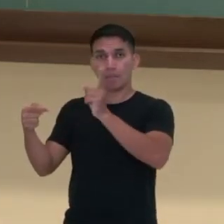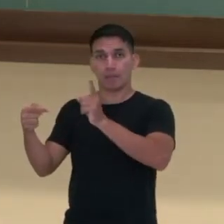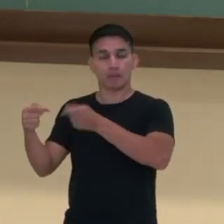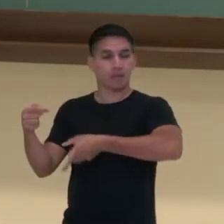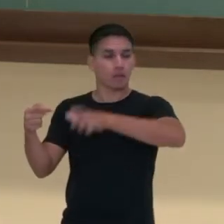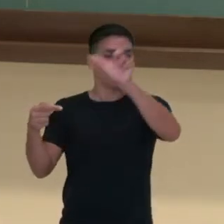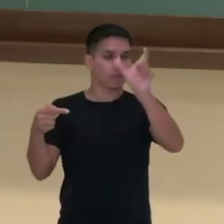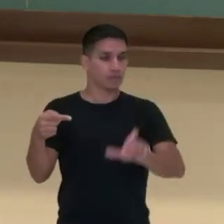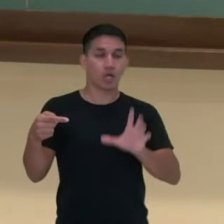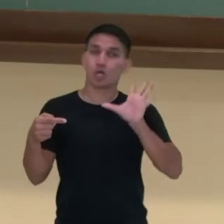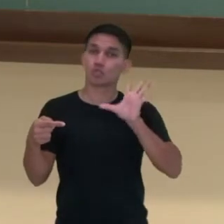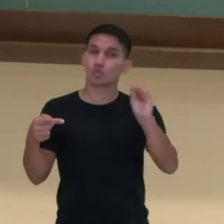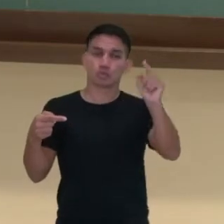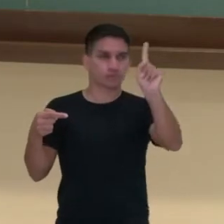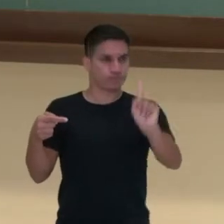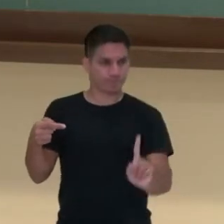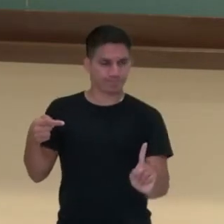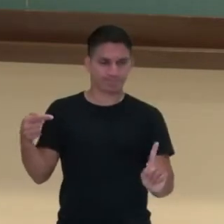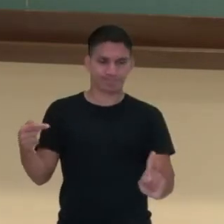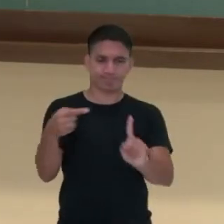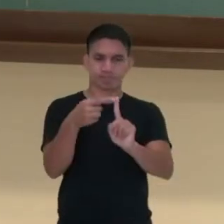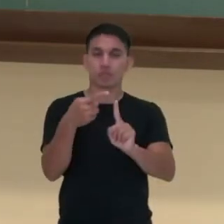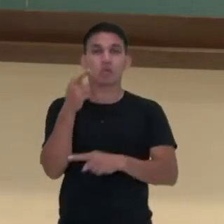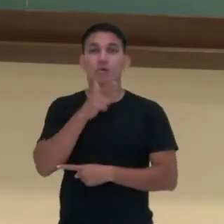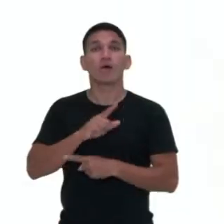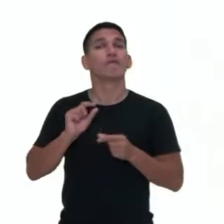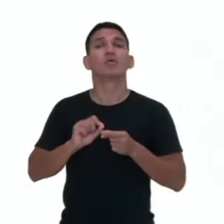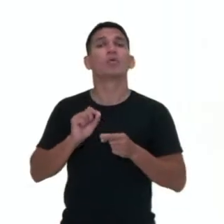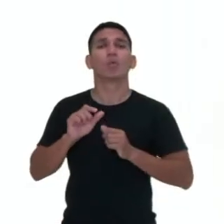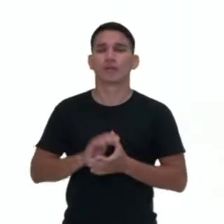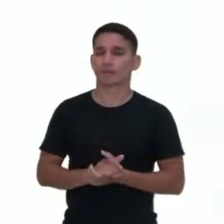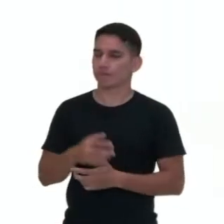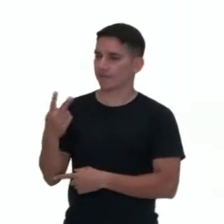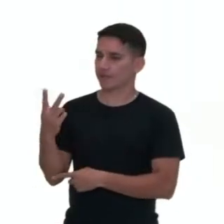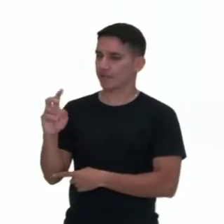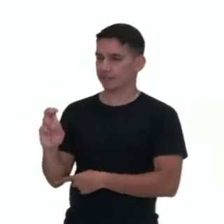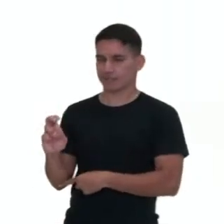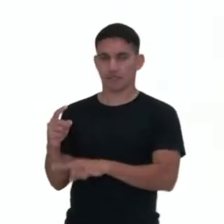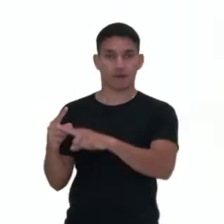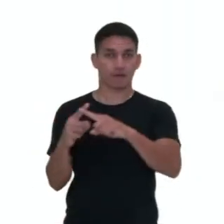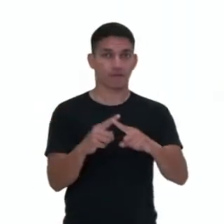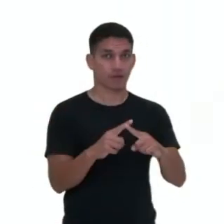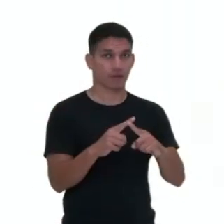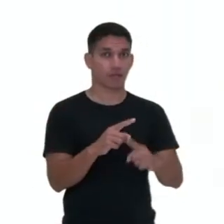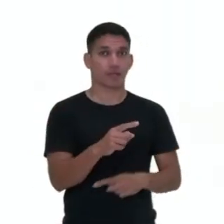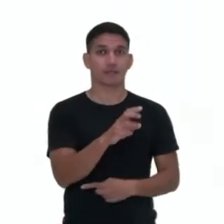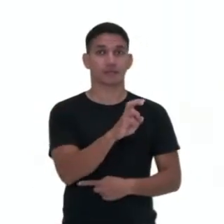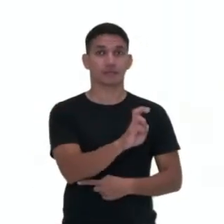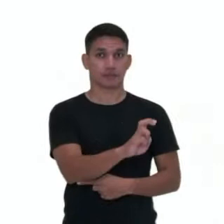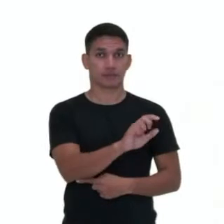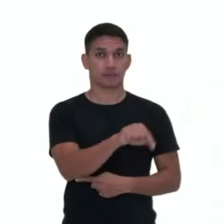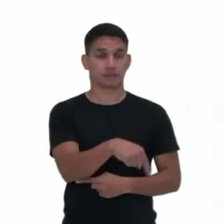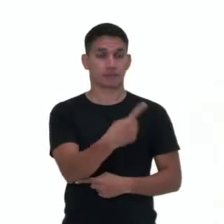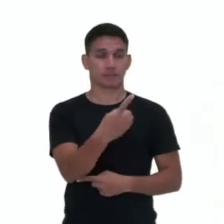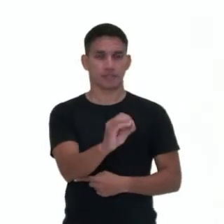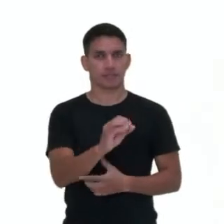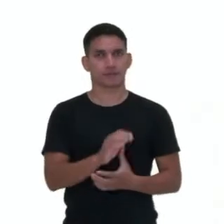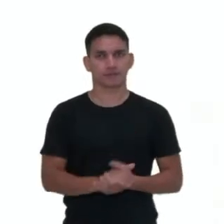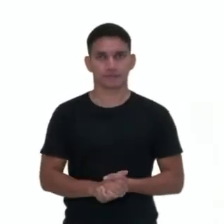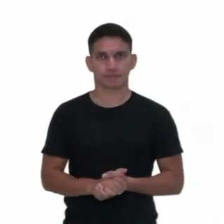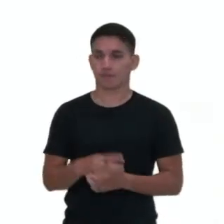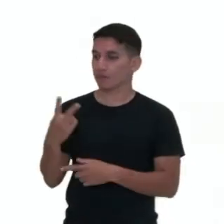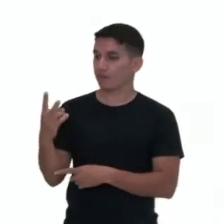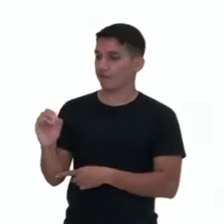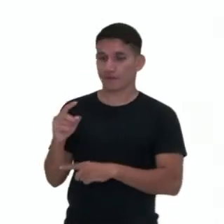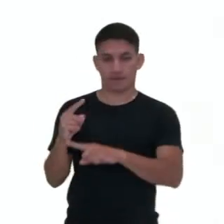os elementos da primeira coluna. Então vai ficar o que, pessoal? 25 vezes R$ 5,10,